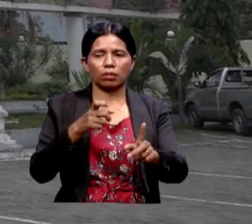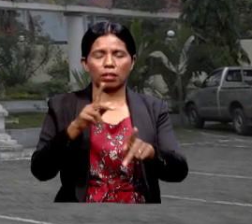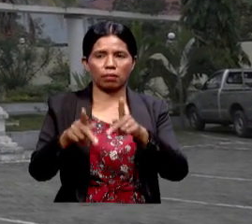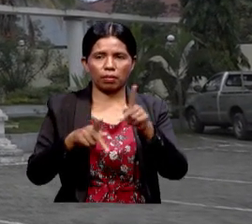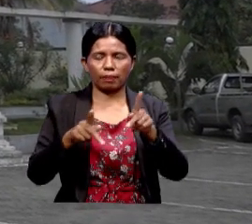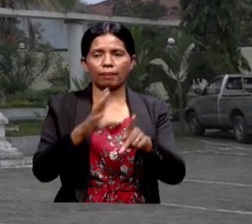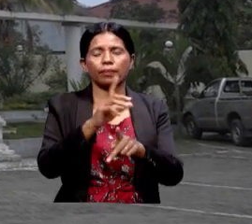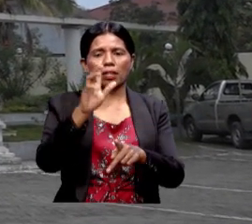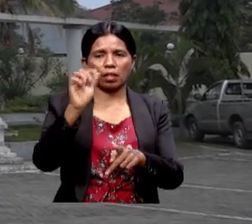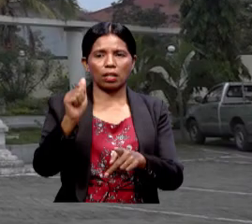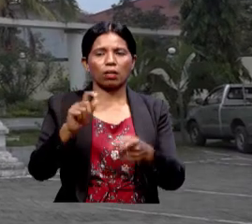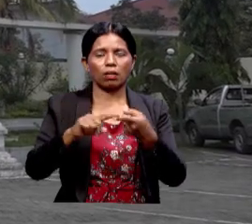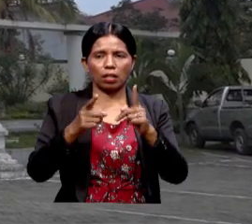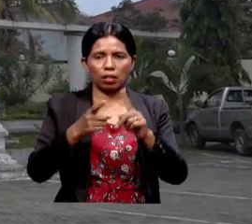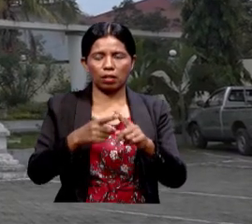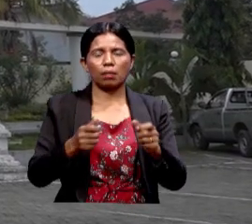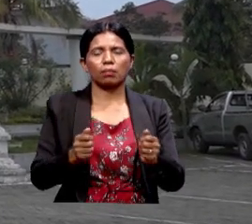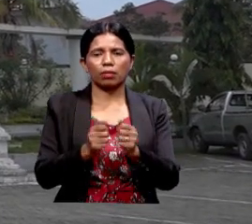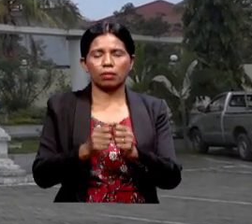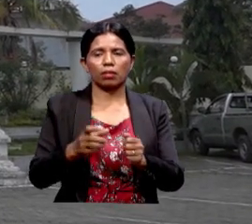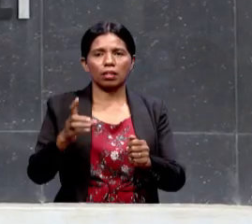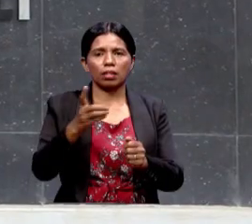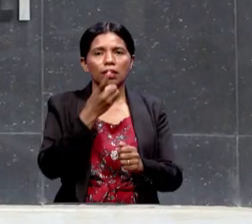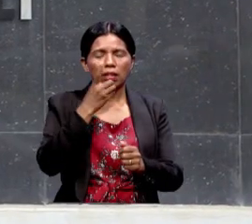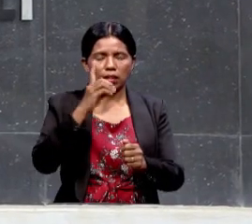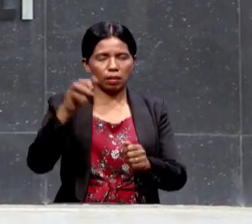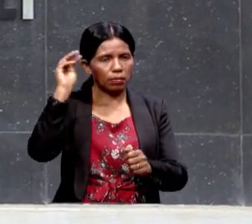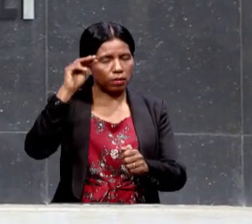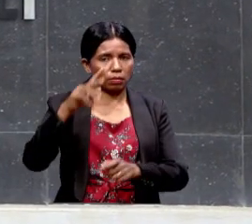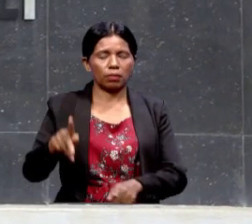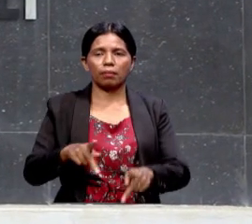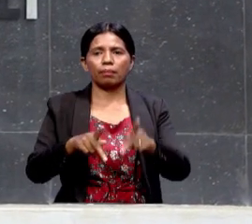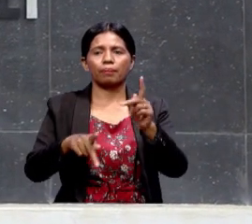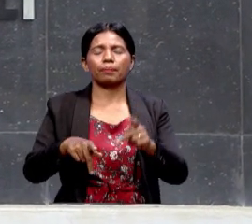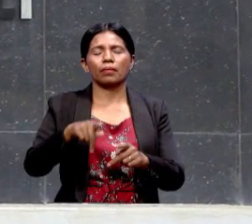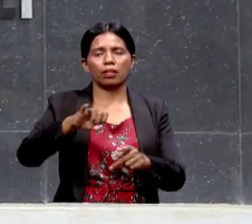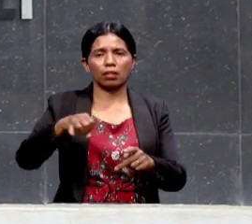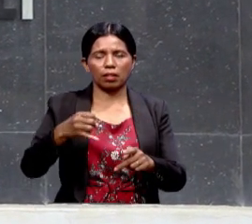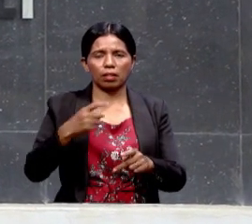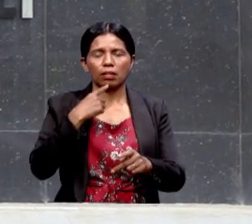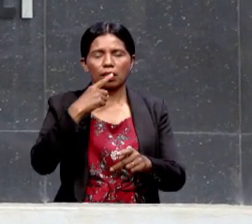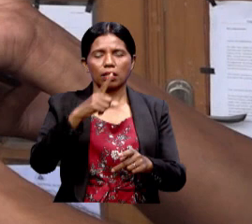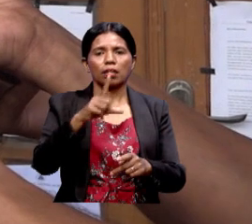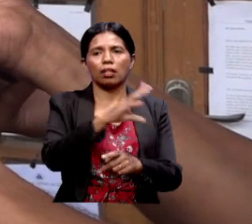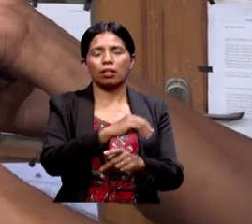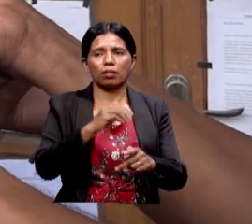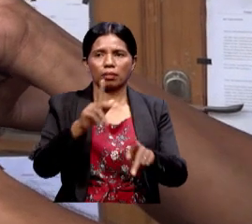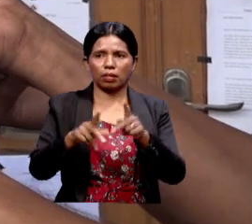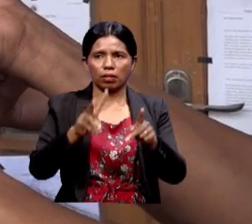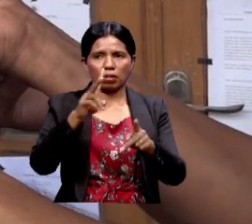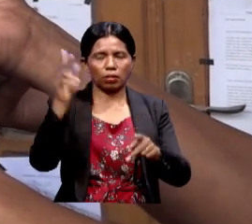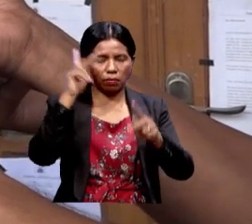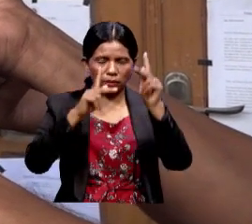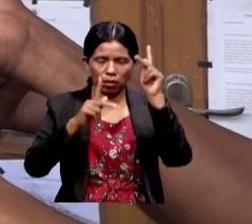nebe acompanha arguido presta declaração e Ministério Público. Procurador notifica lesado ho arguido sira, quando ba caso